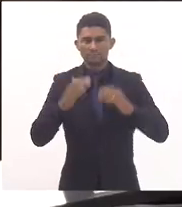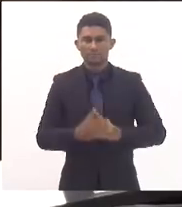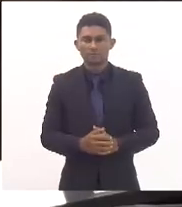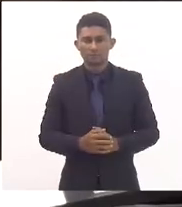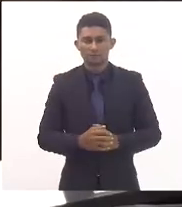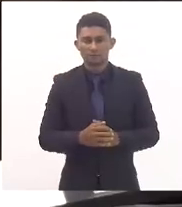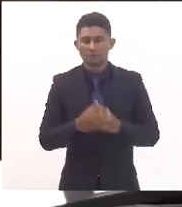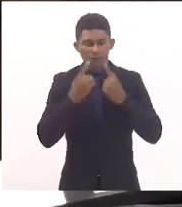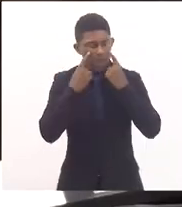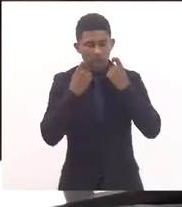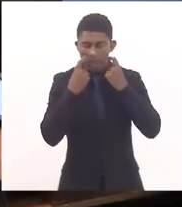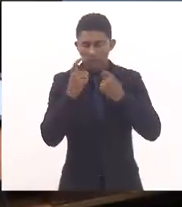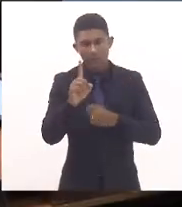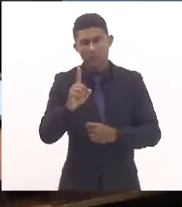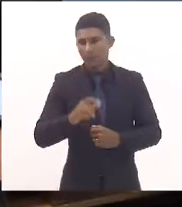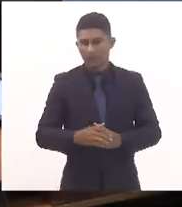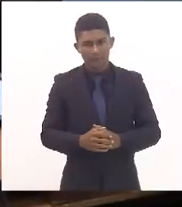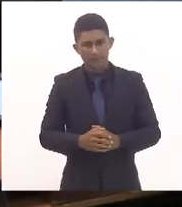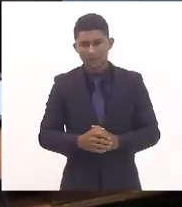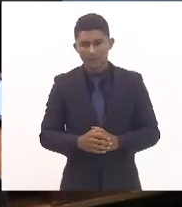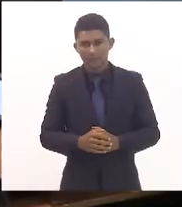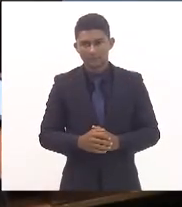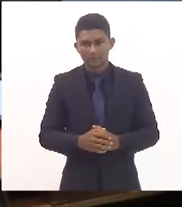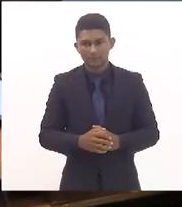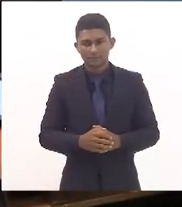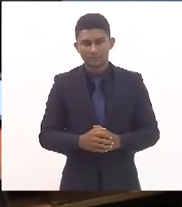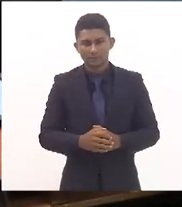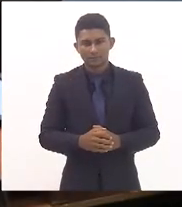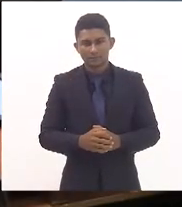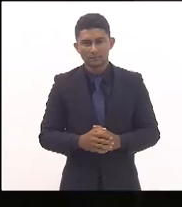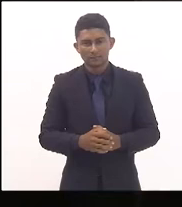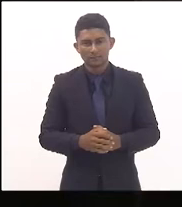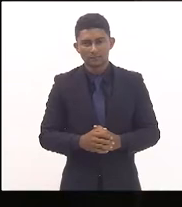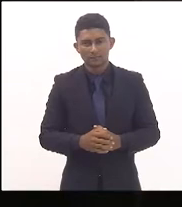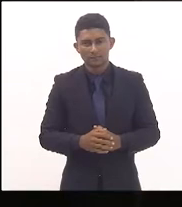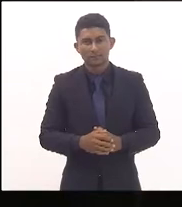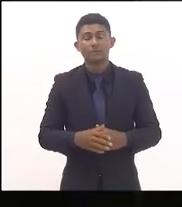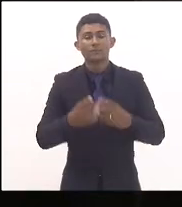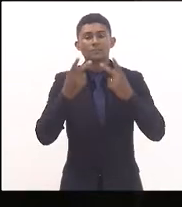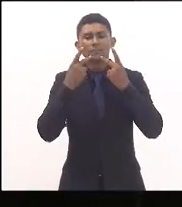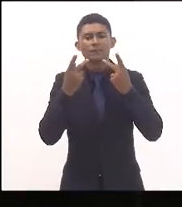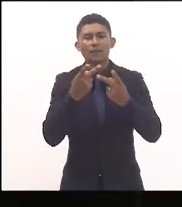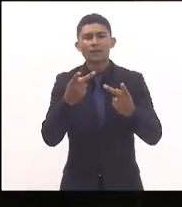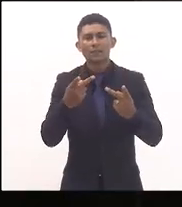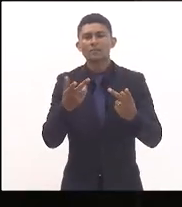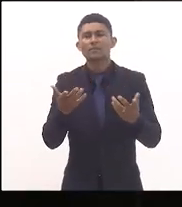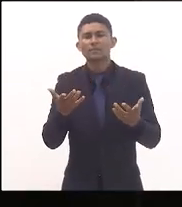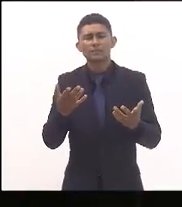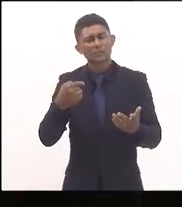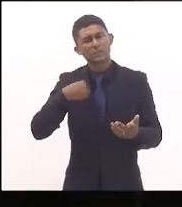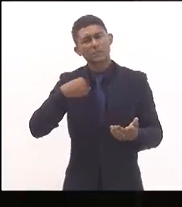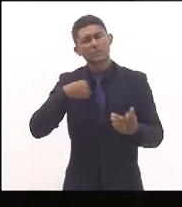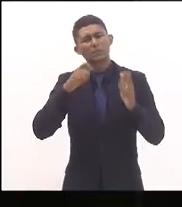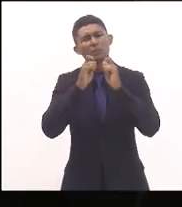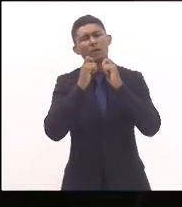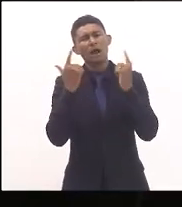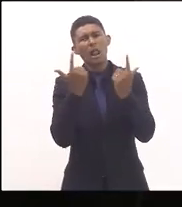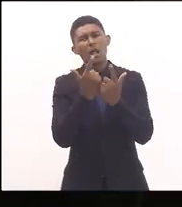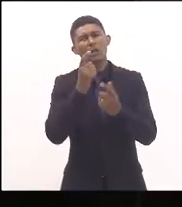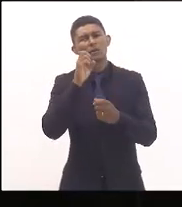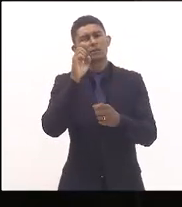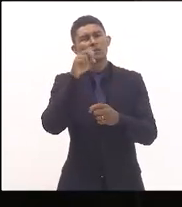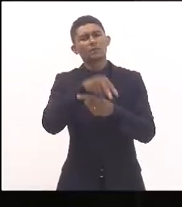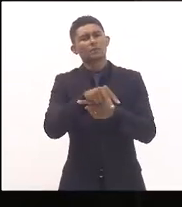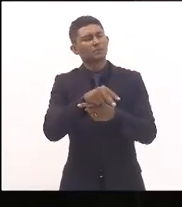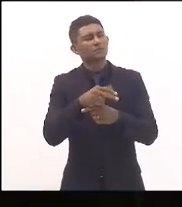a nossa senhora e aí eu disse o que você vai fazer na Assembleia Legislativa